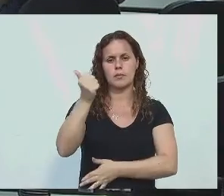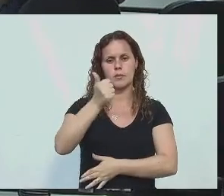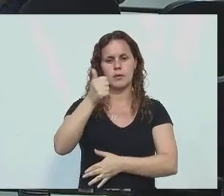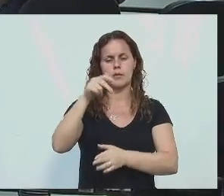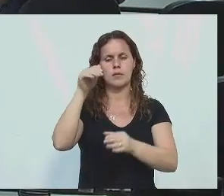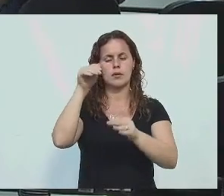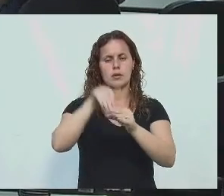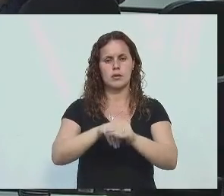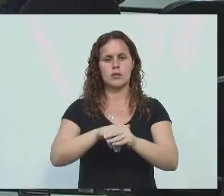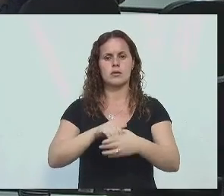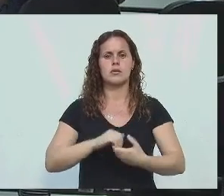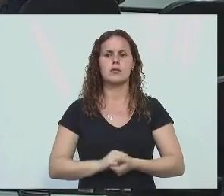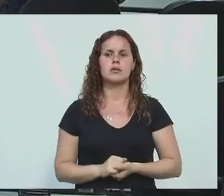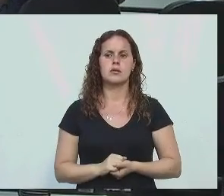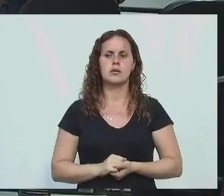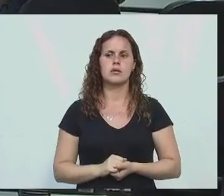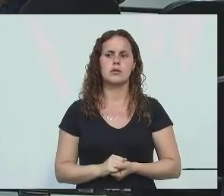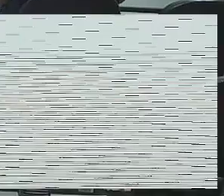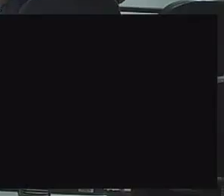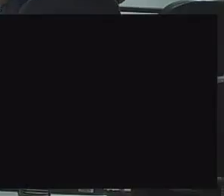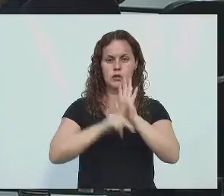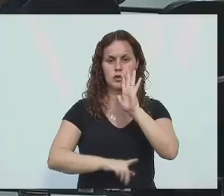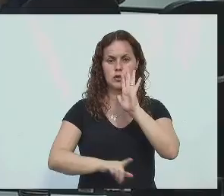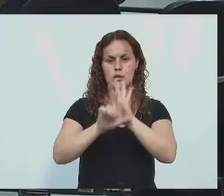votação. Projeto de lei